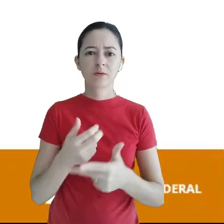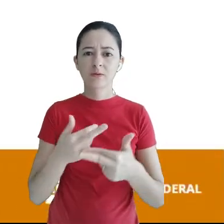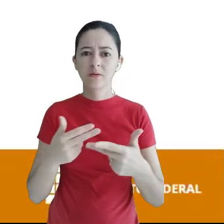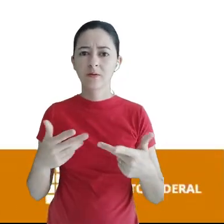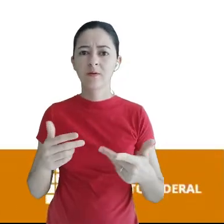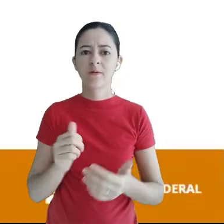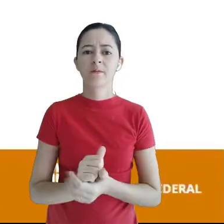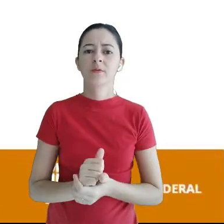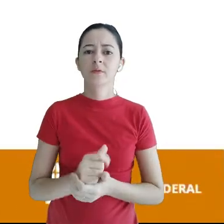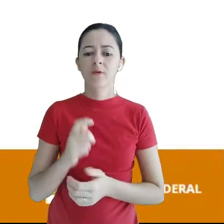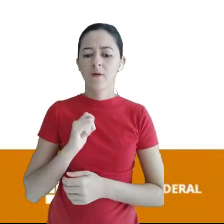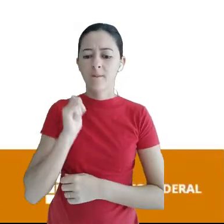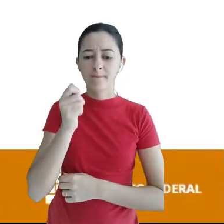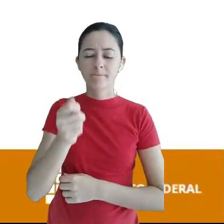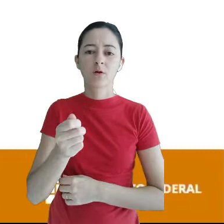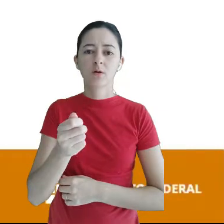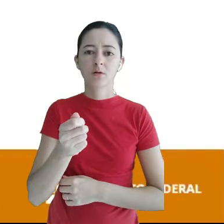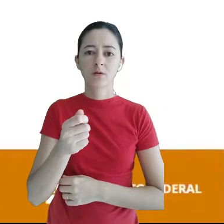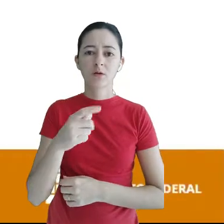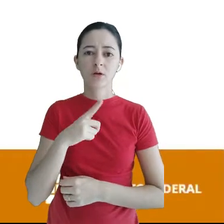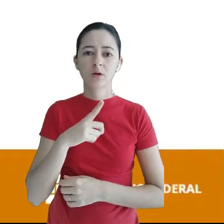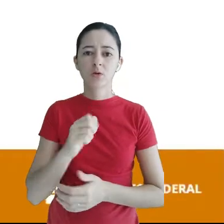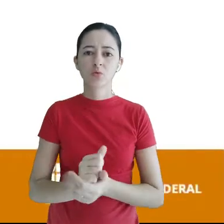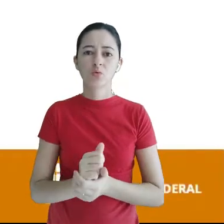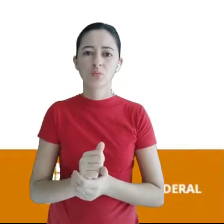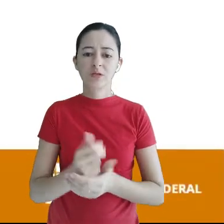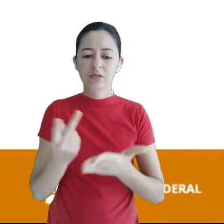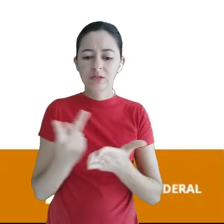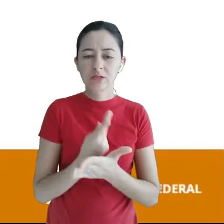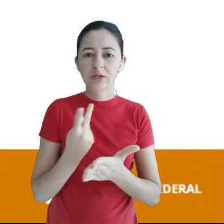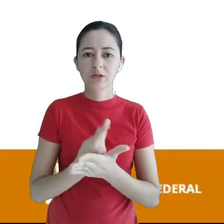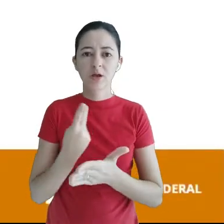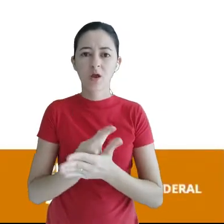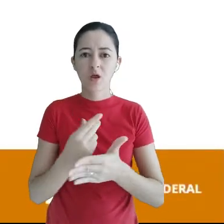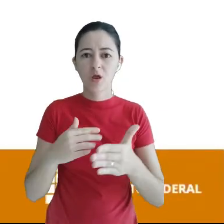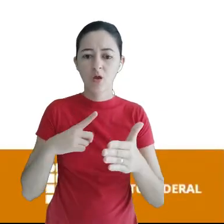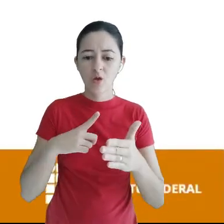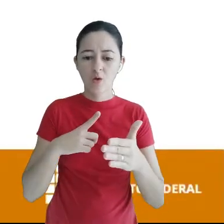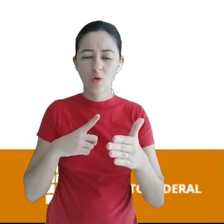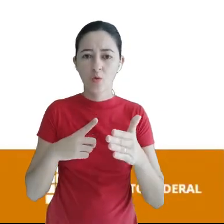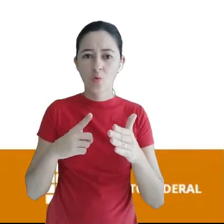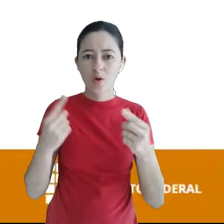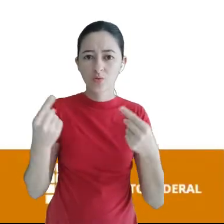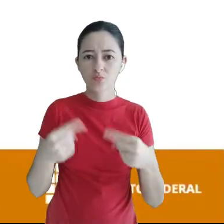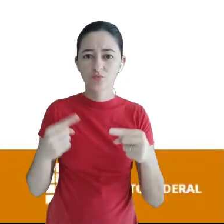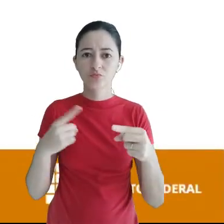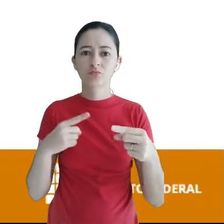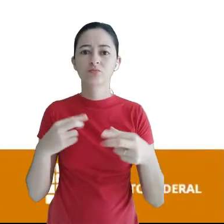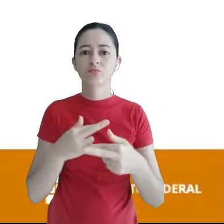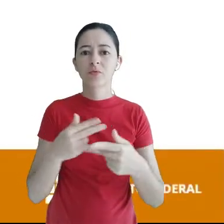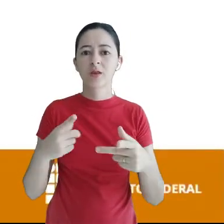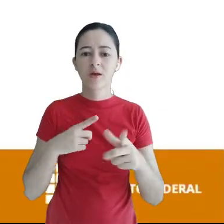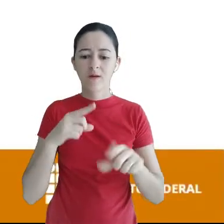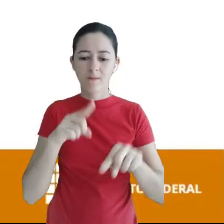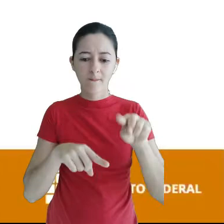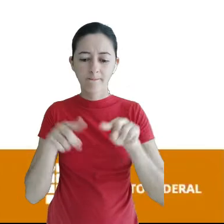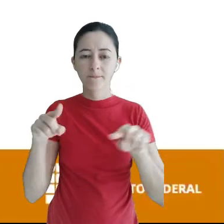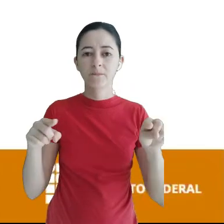aqui poderia ter o número de escanteios, o número de passos errados, o número de impedimentos, ou seja, estatísticas do jogo.